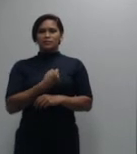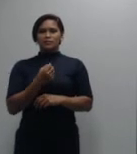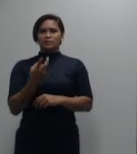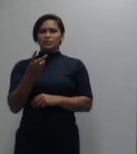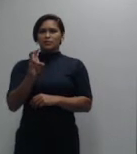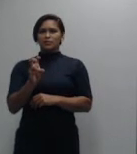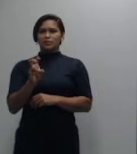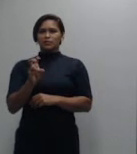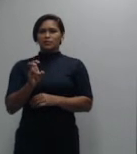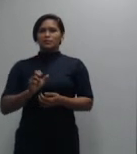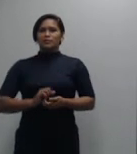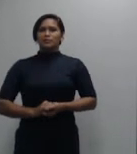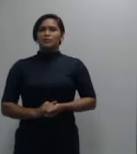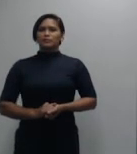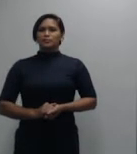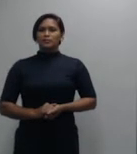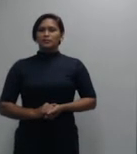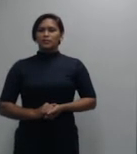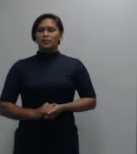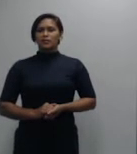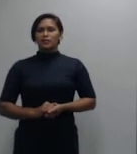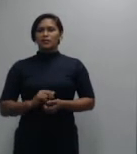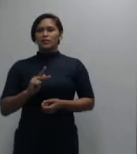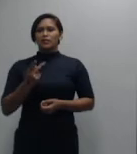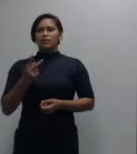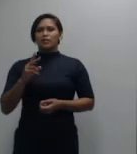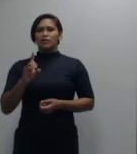Excellence o HDMI